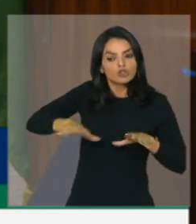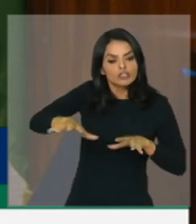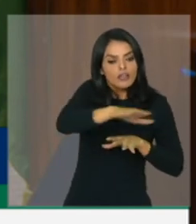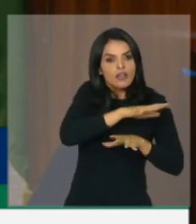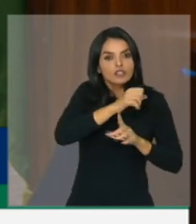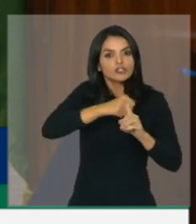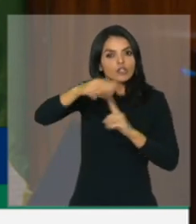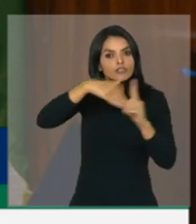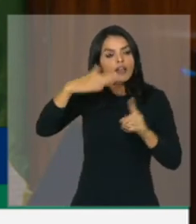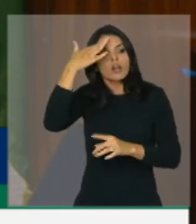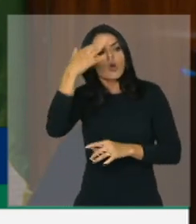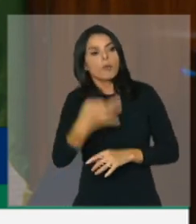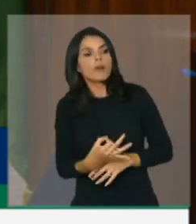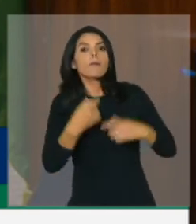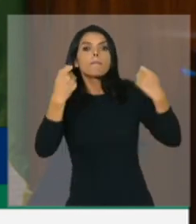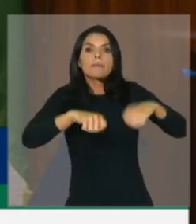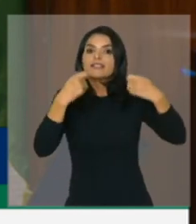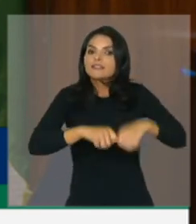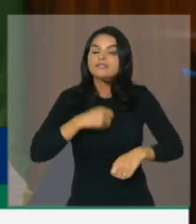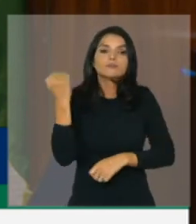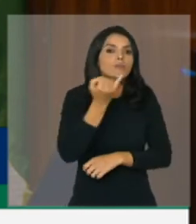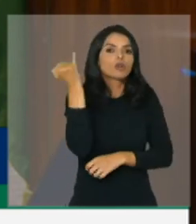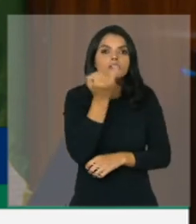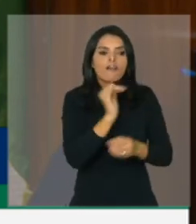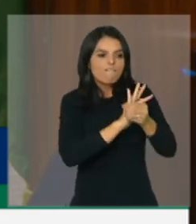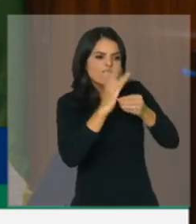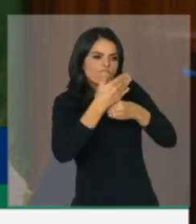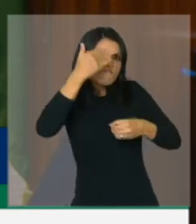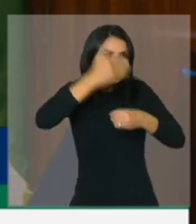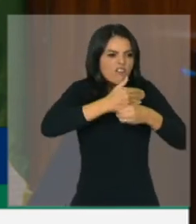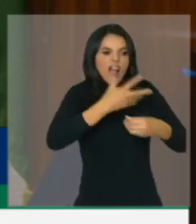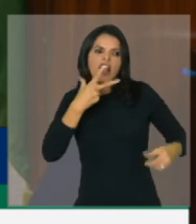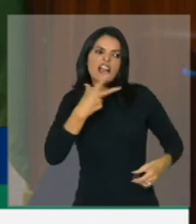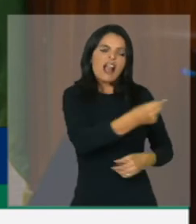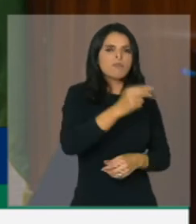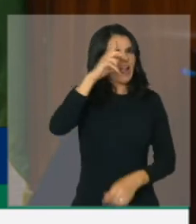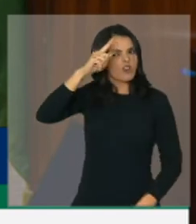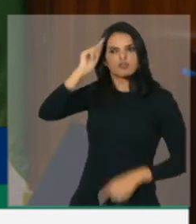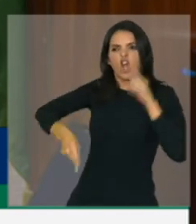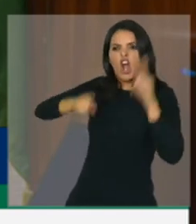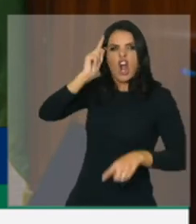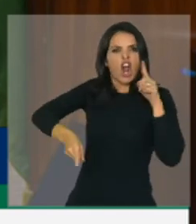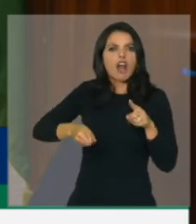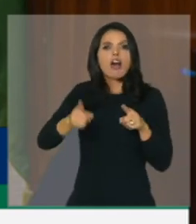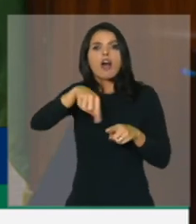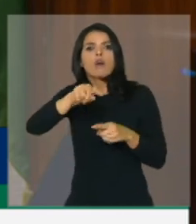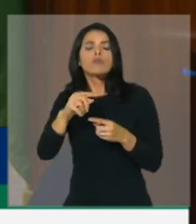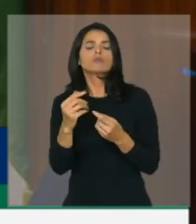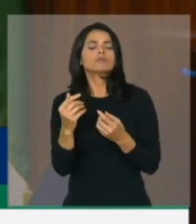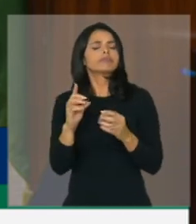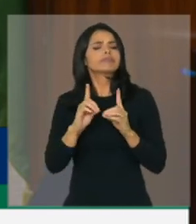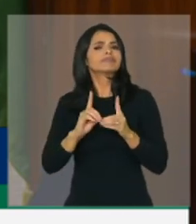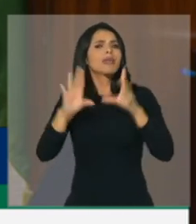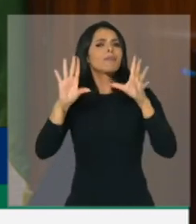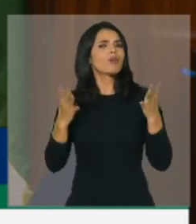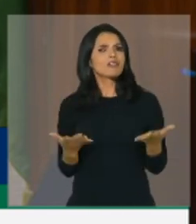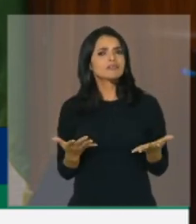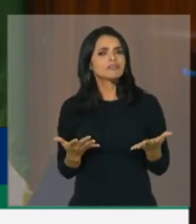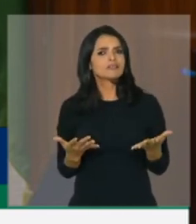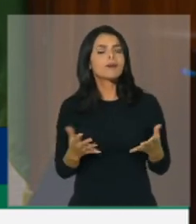que entendem ser fundamental combater o autoritarismo e os ataques à nossa jovem democracia. Com base